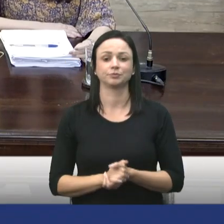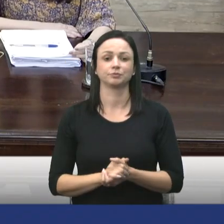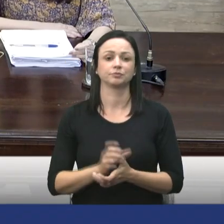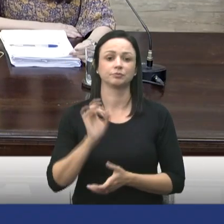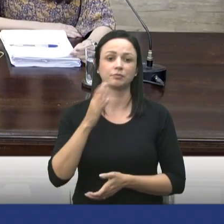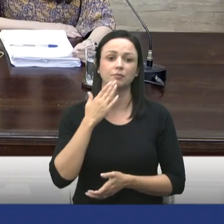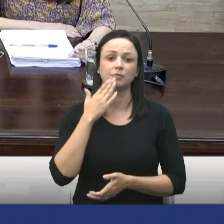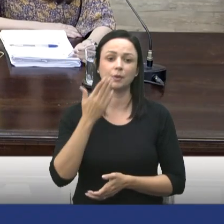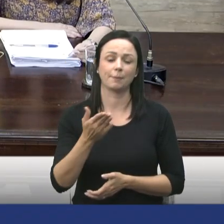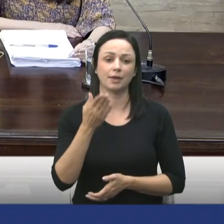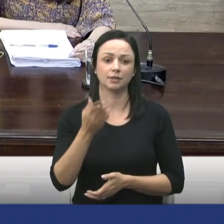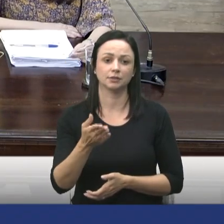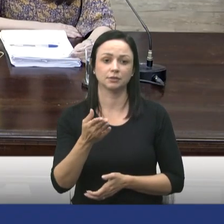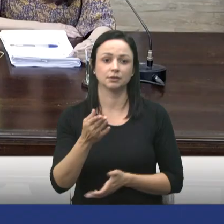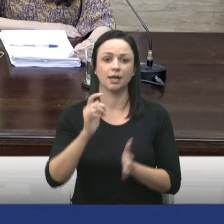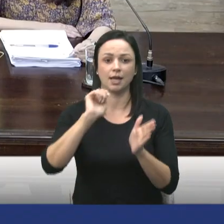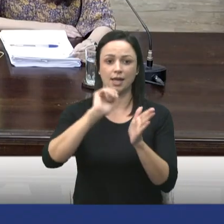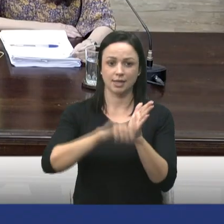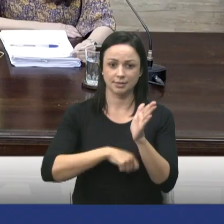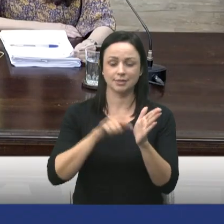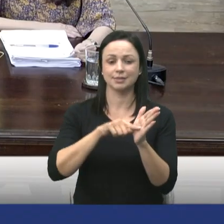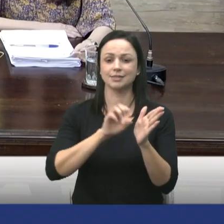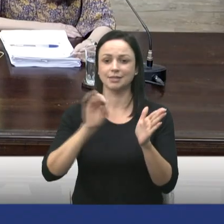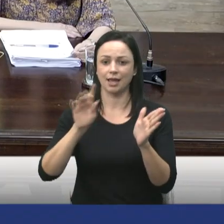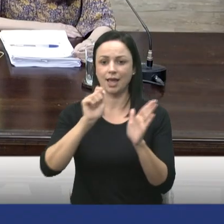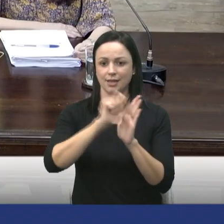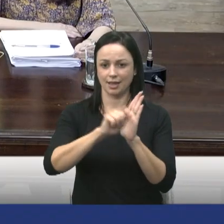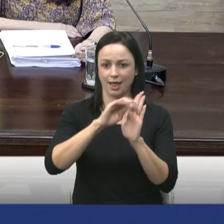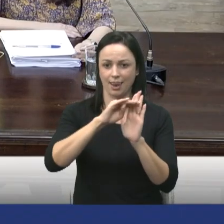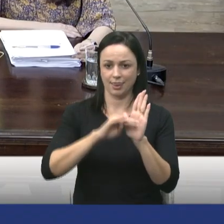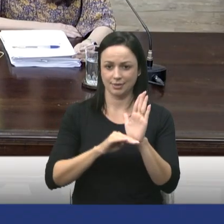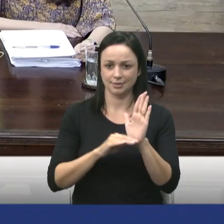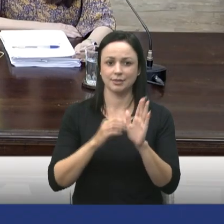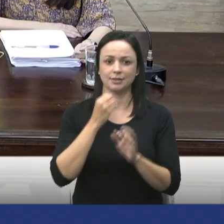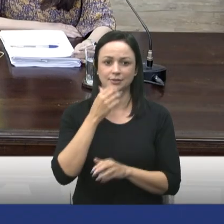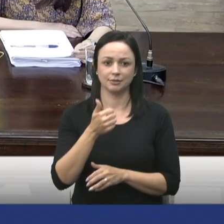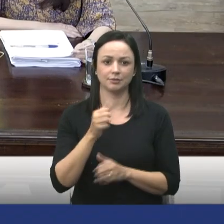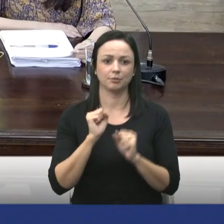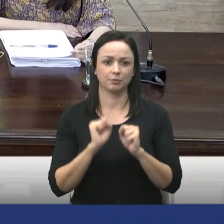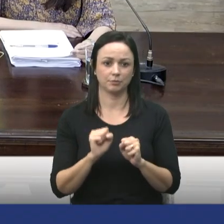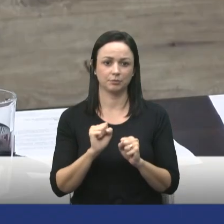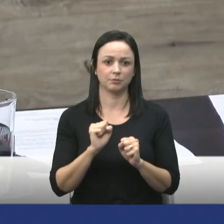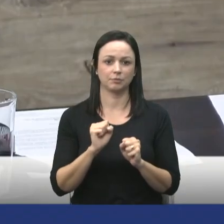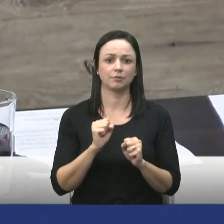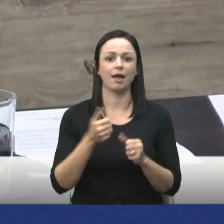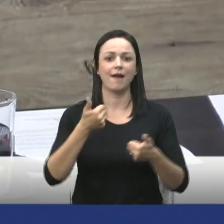peço que vocês assinem na saída a lista para a gente, tá bom? E se puder,